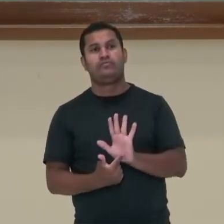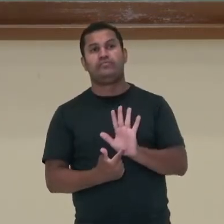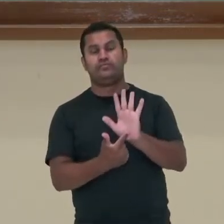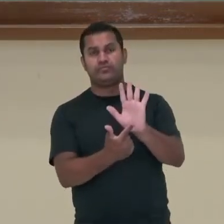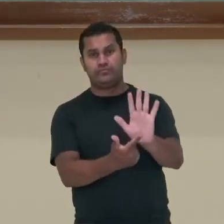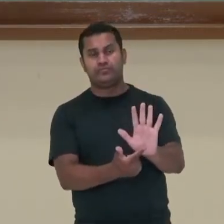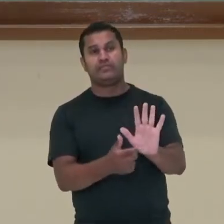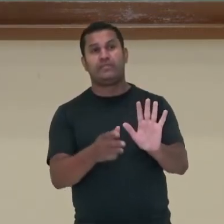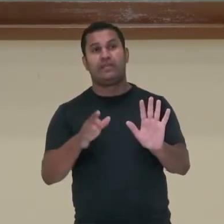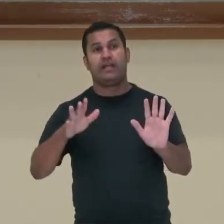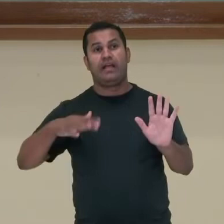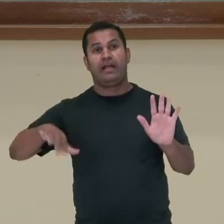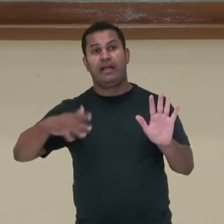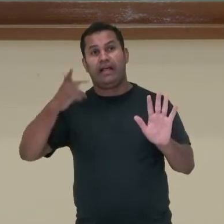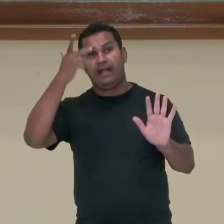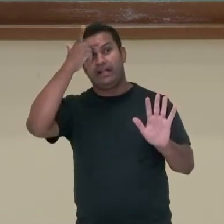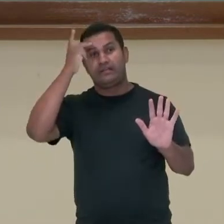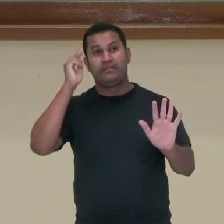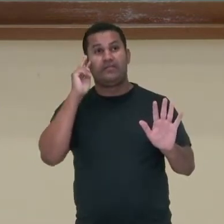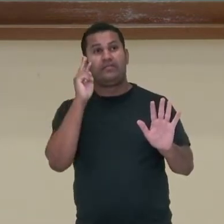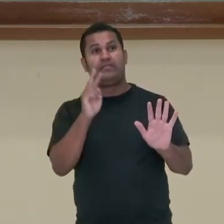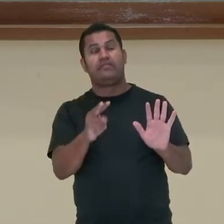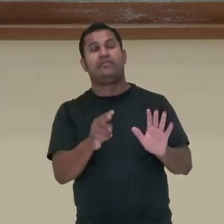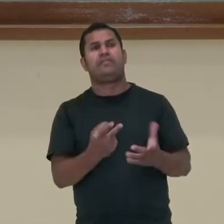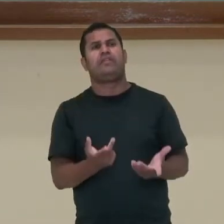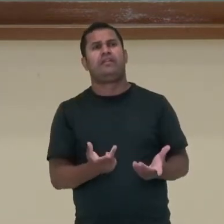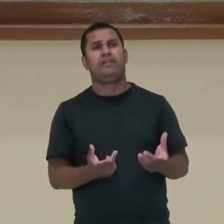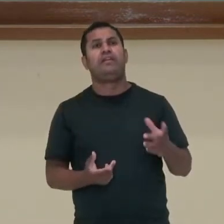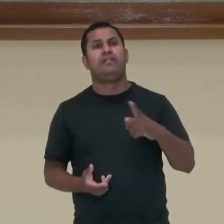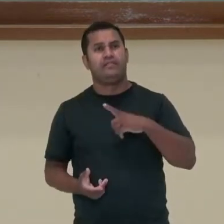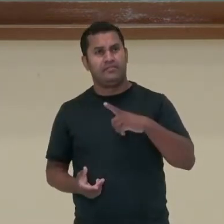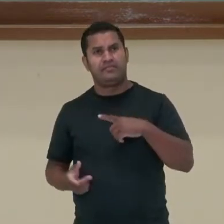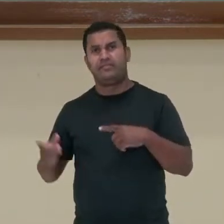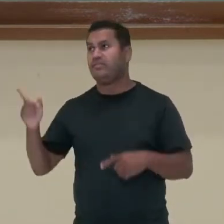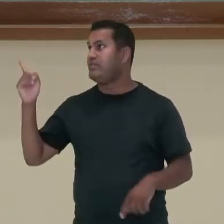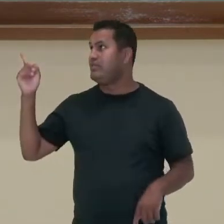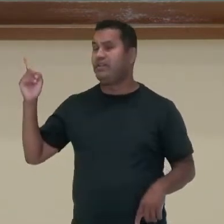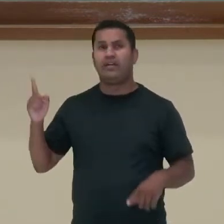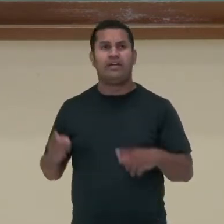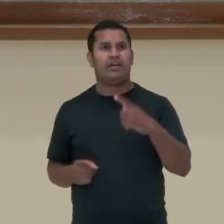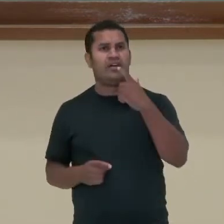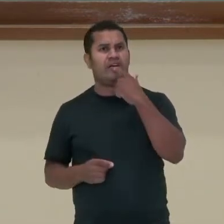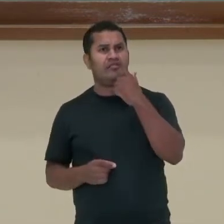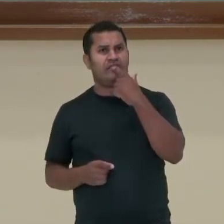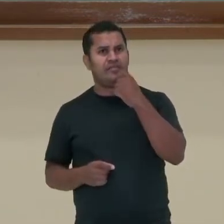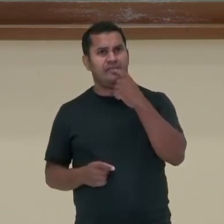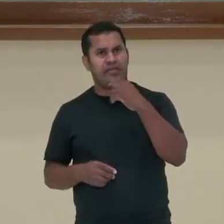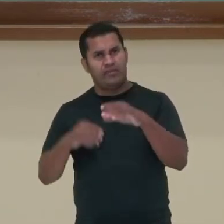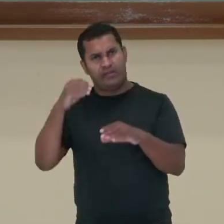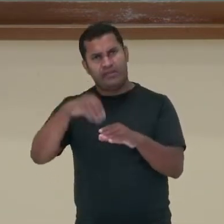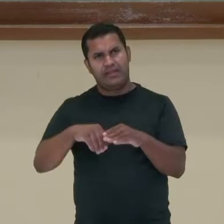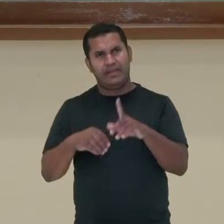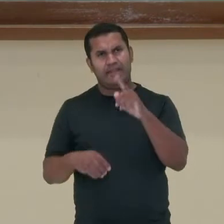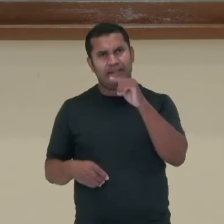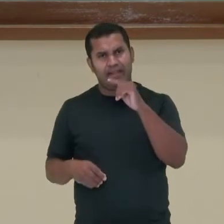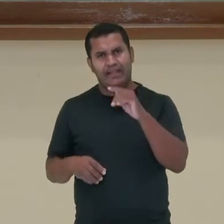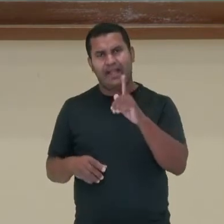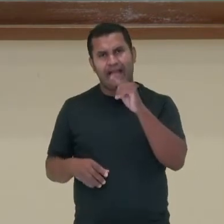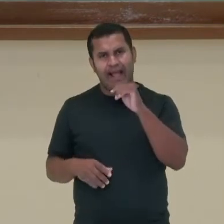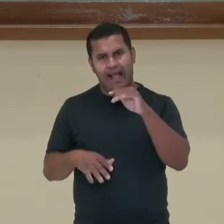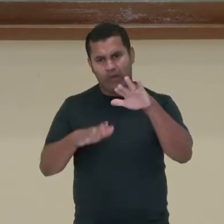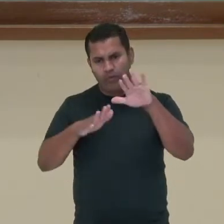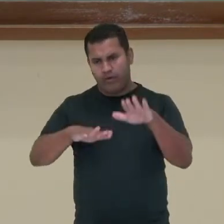peso para o outro lado, não tem problema. Esse vermelho, existia um vermelho dentro d'água tão forte? Claro que não. Mas ele quis isso para mostrar que